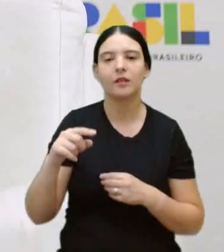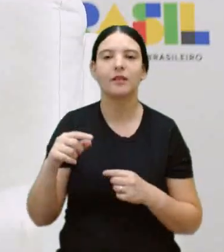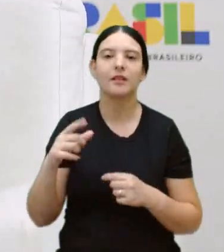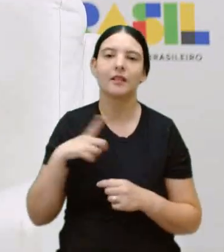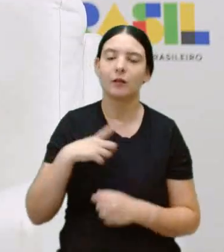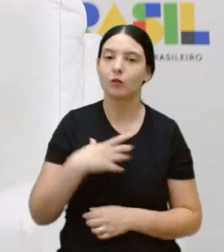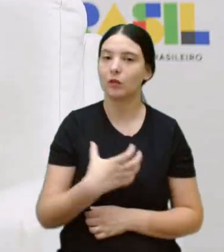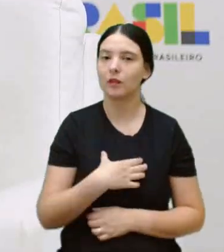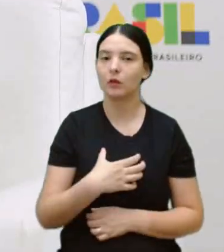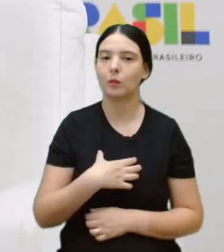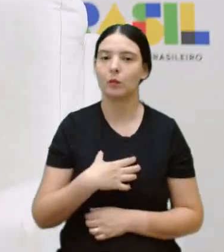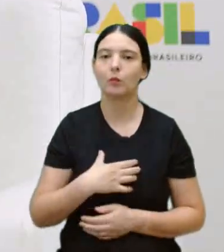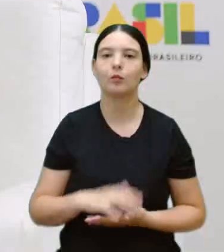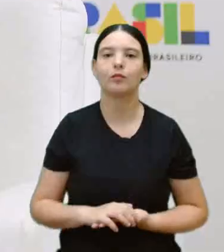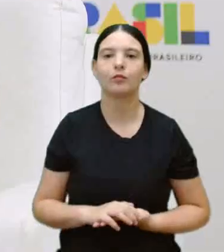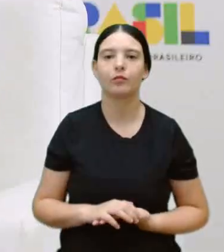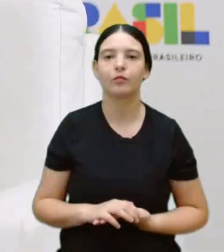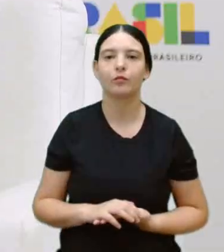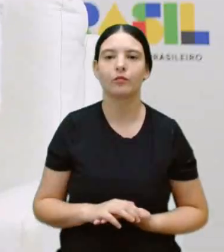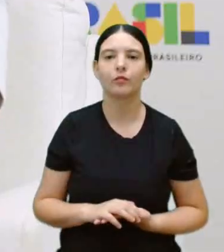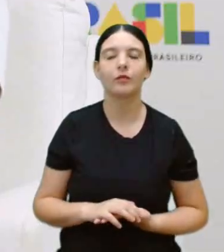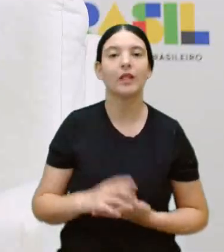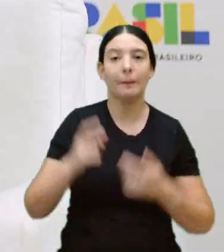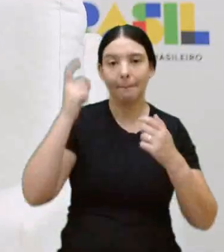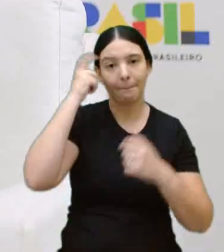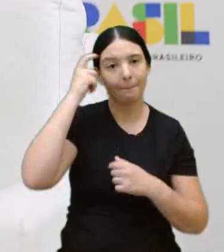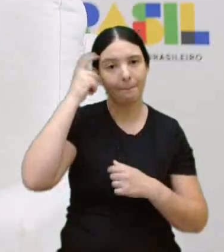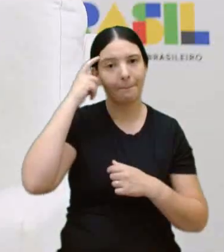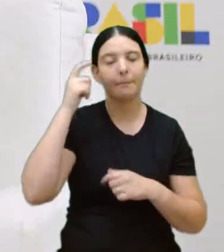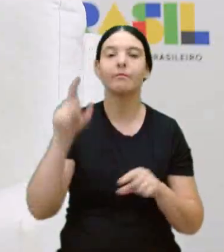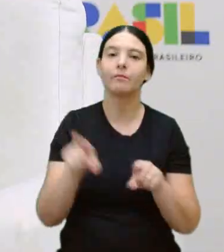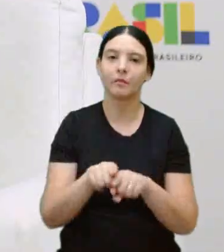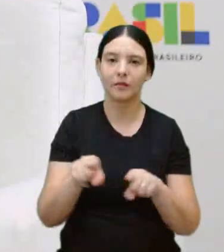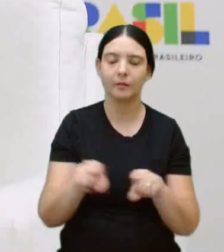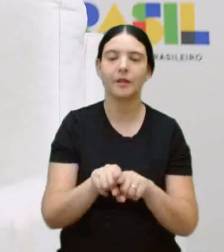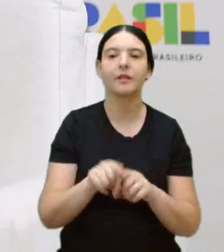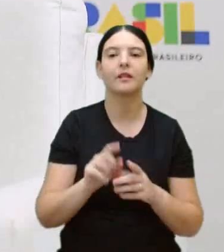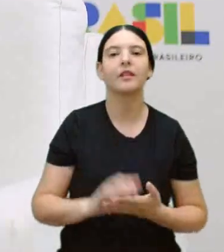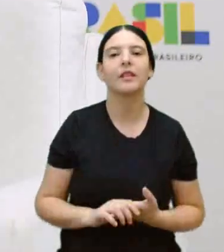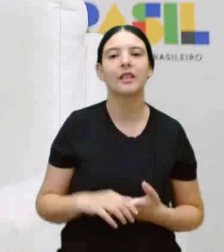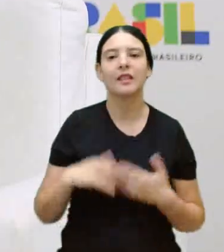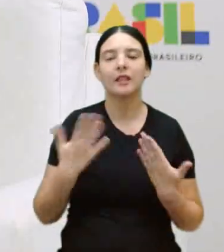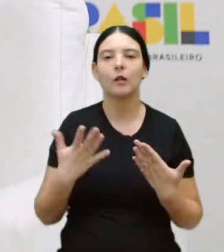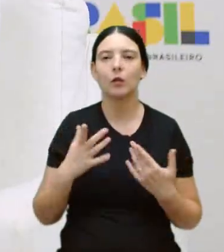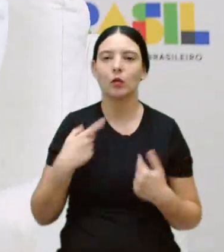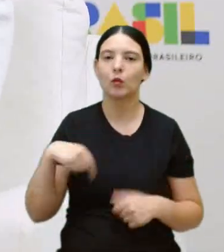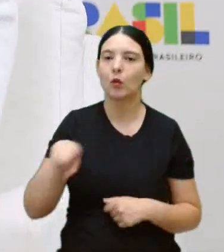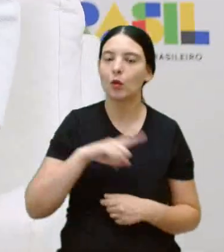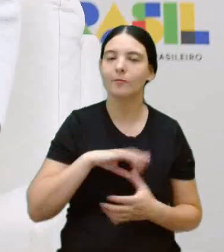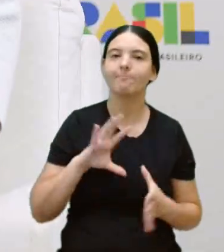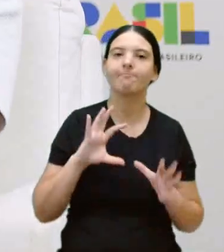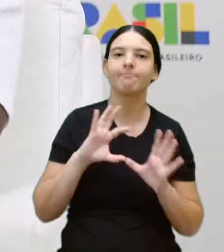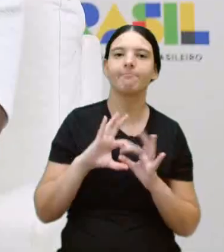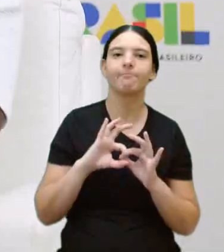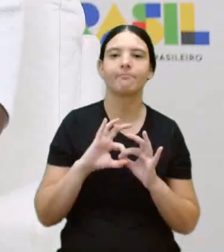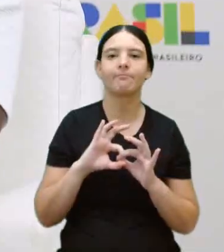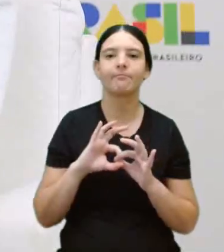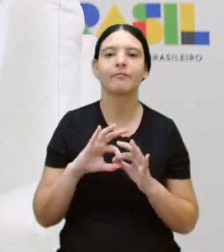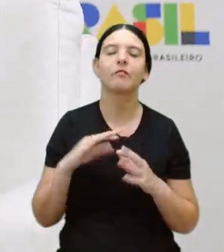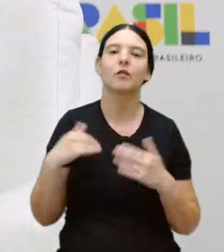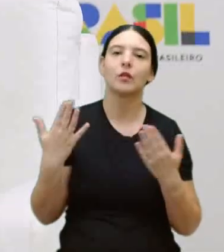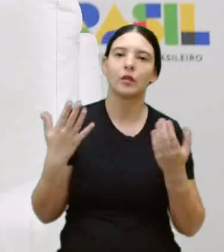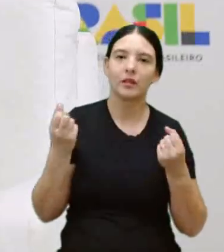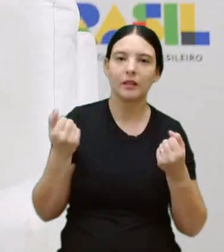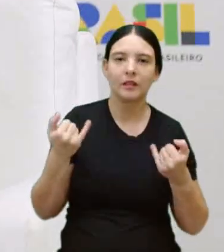sentimentos. E tem o pensamento, que é um afeto terciário. Então a gente é um ser afetivo. O Amenemop, quando fala disso